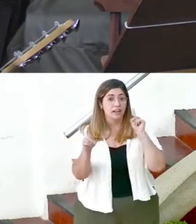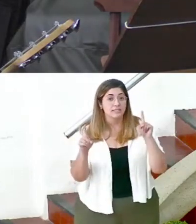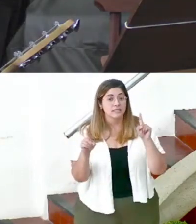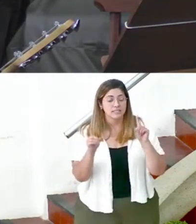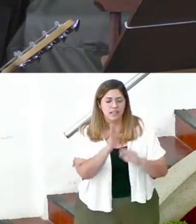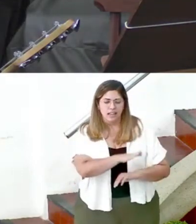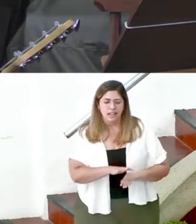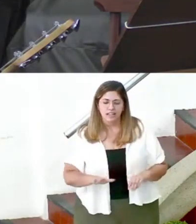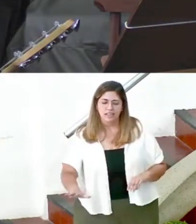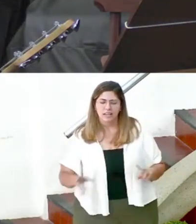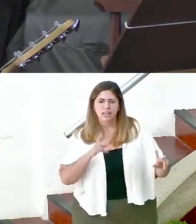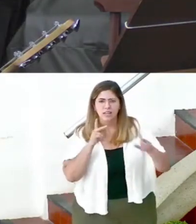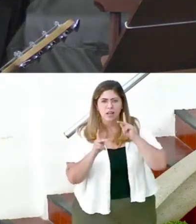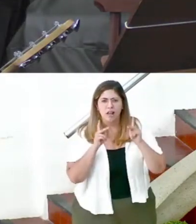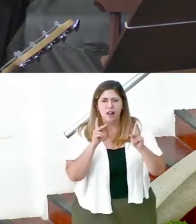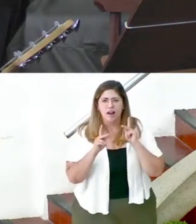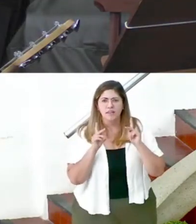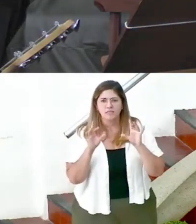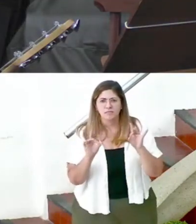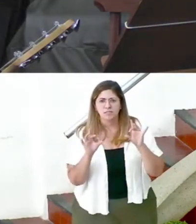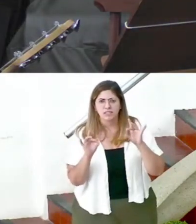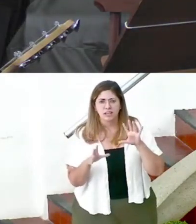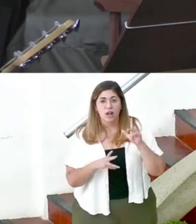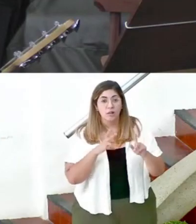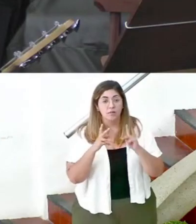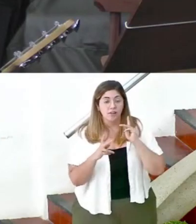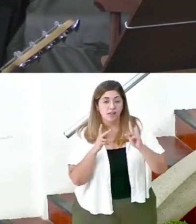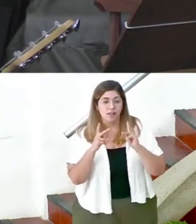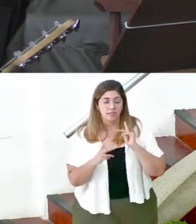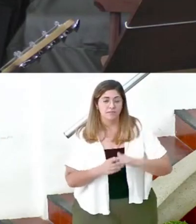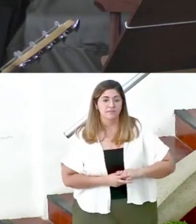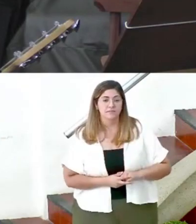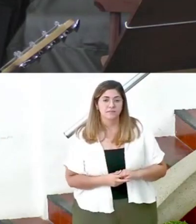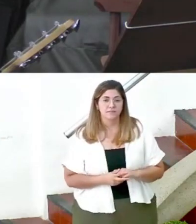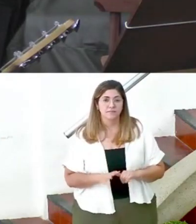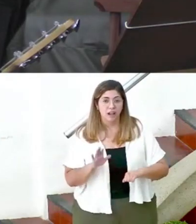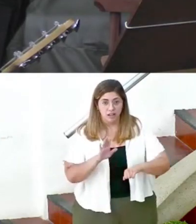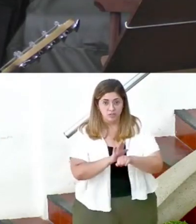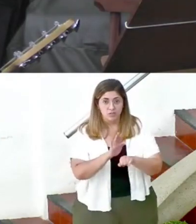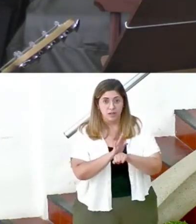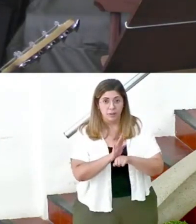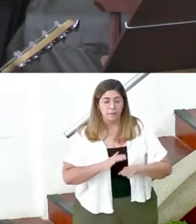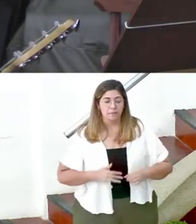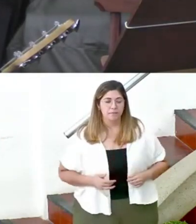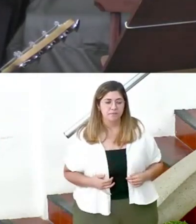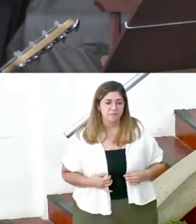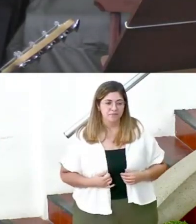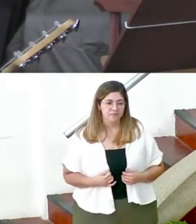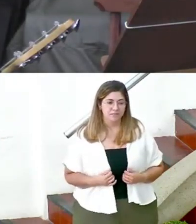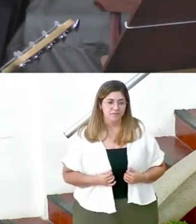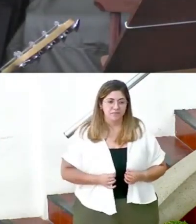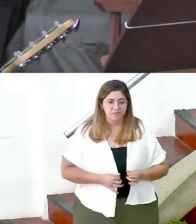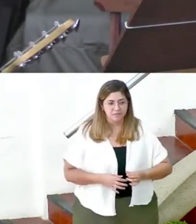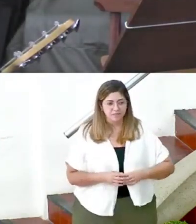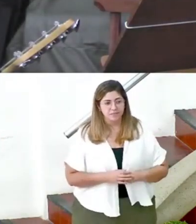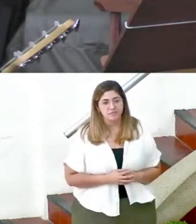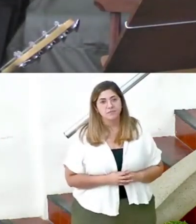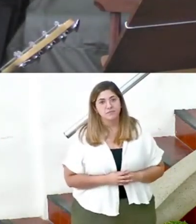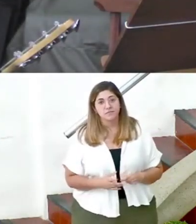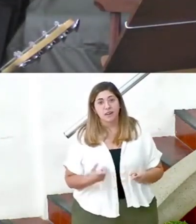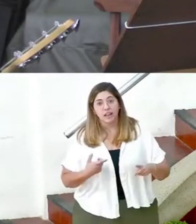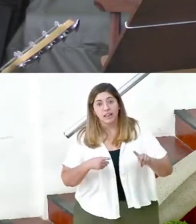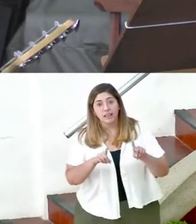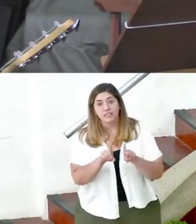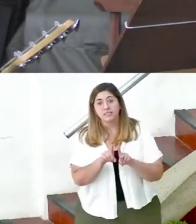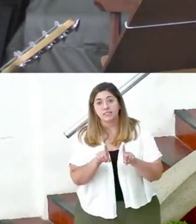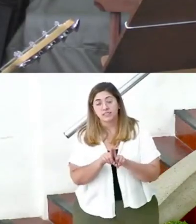entenderem o que eu quero falar com elas, essa figura pode ajudar. Pois é, enquanto elas desenham,